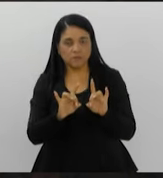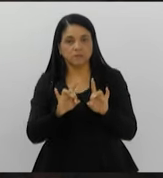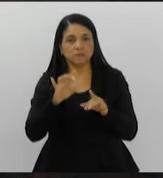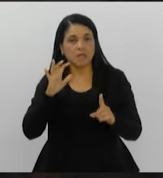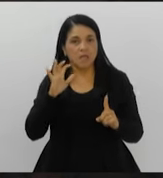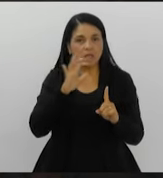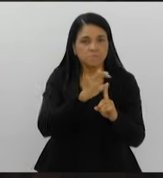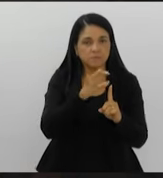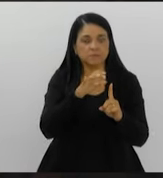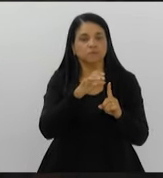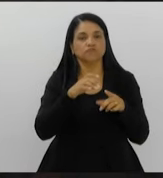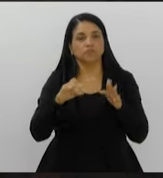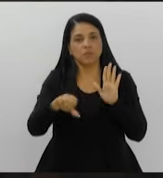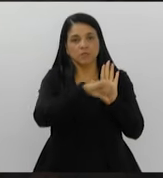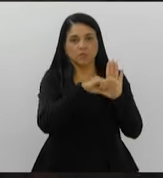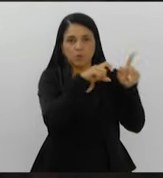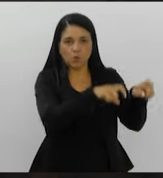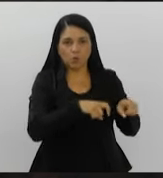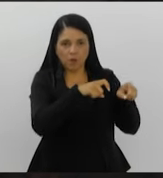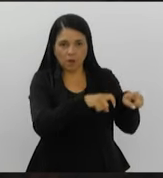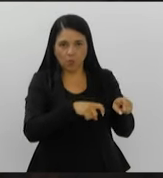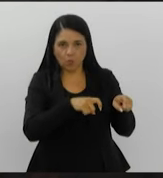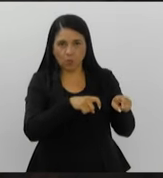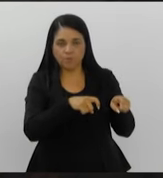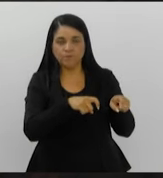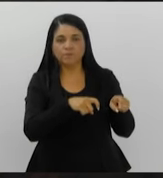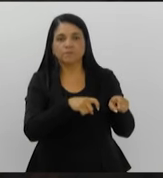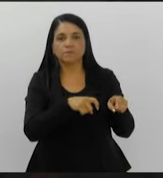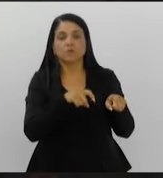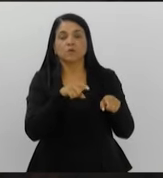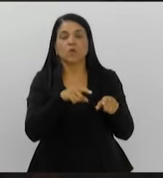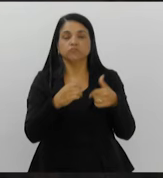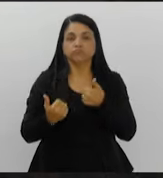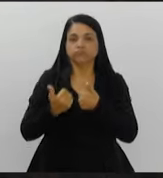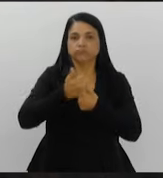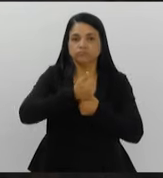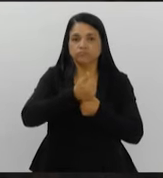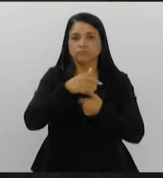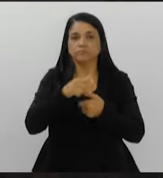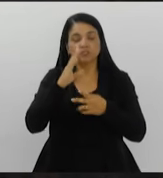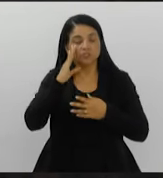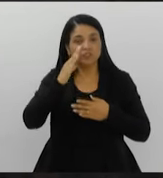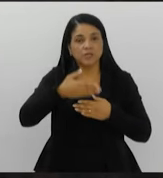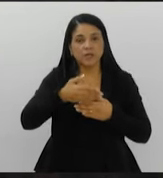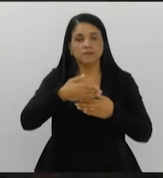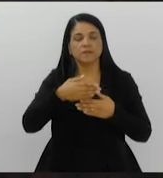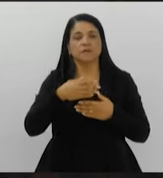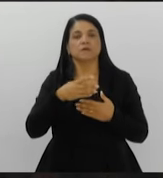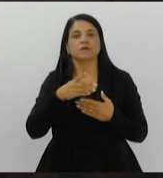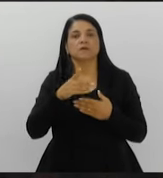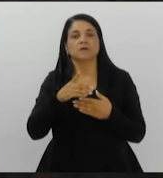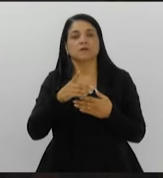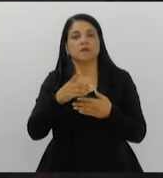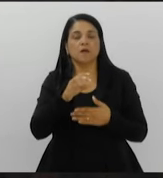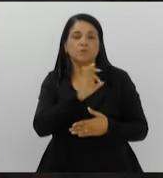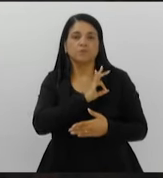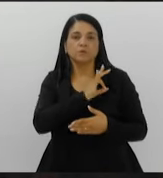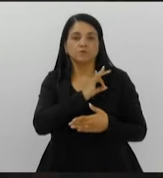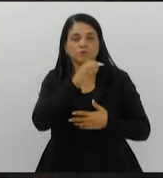de Crimes Rurais, DERC, com subordinação direta à Superintendência de Polícia